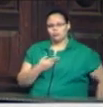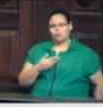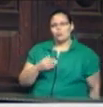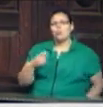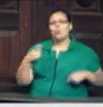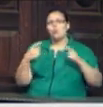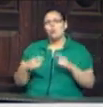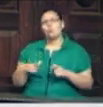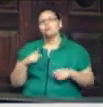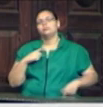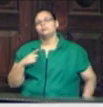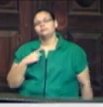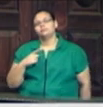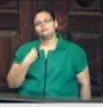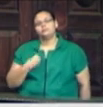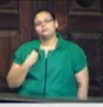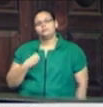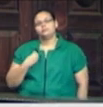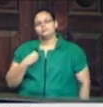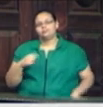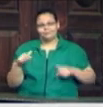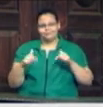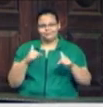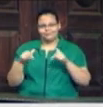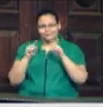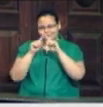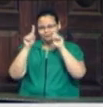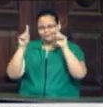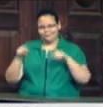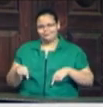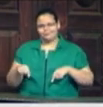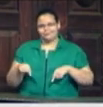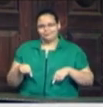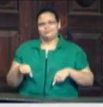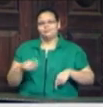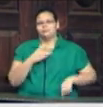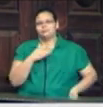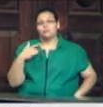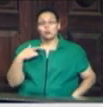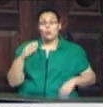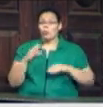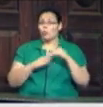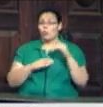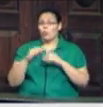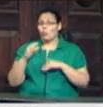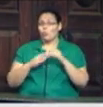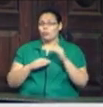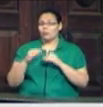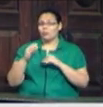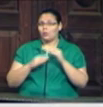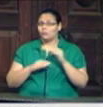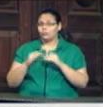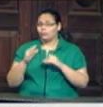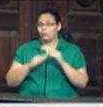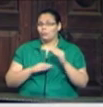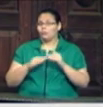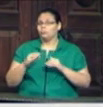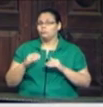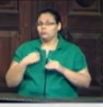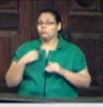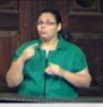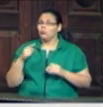onde estão os servidores da saúde concursados, estatutários,